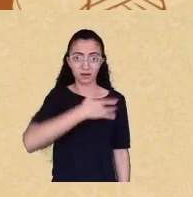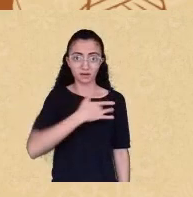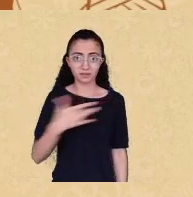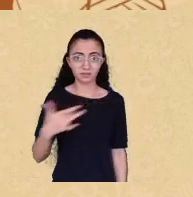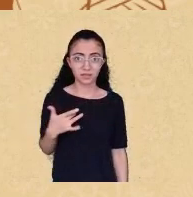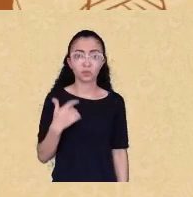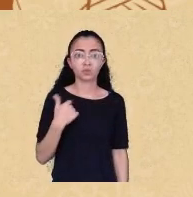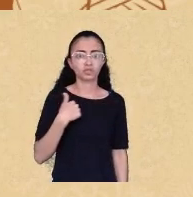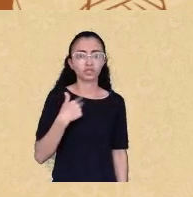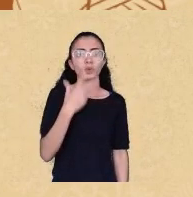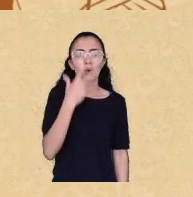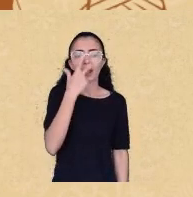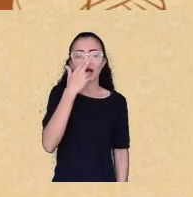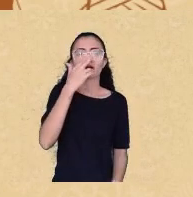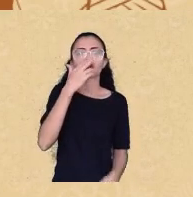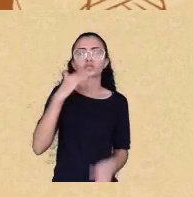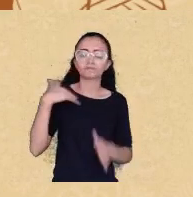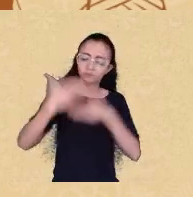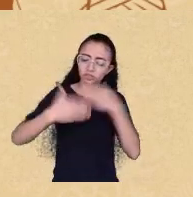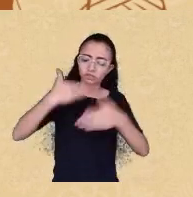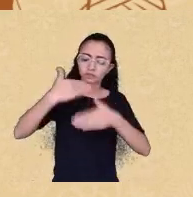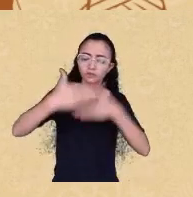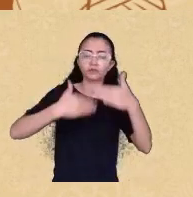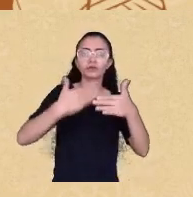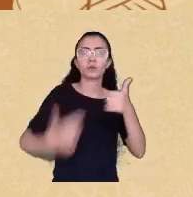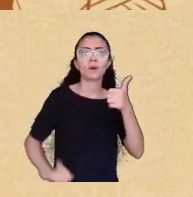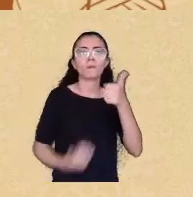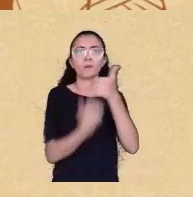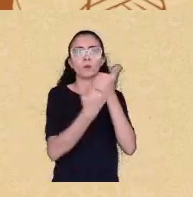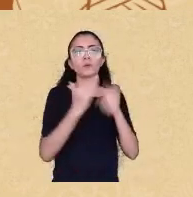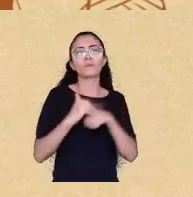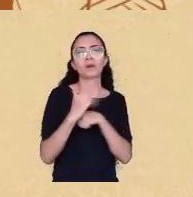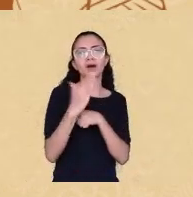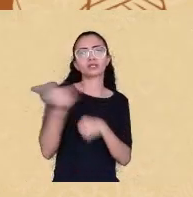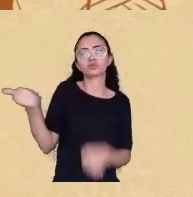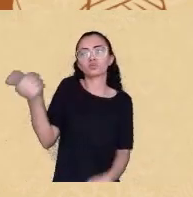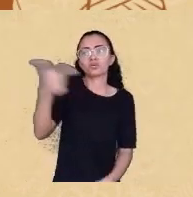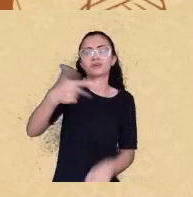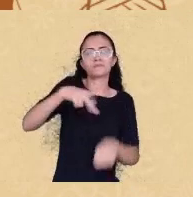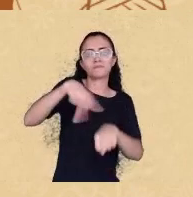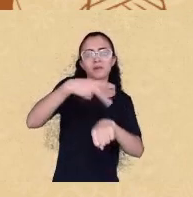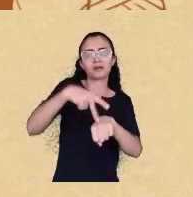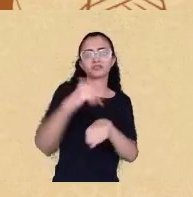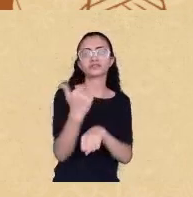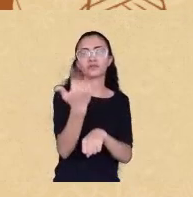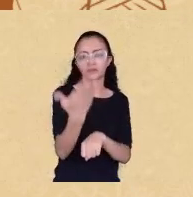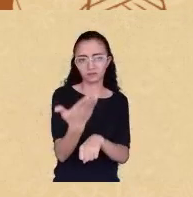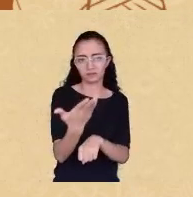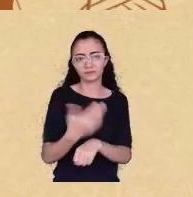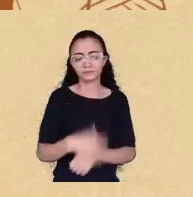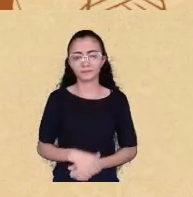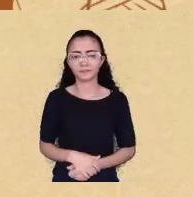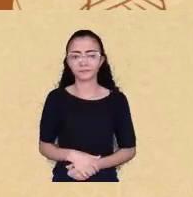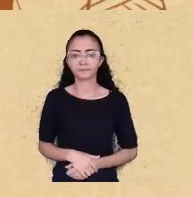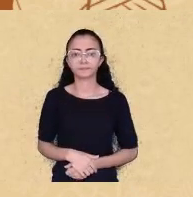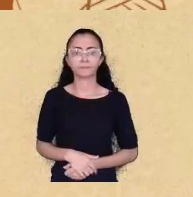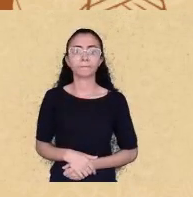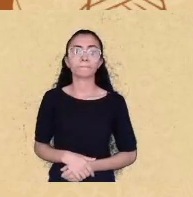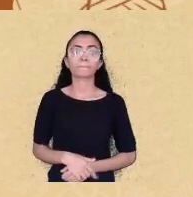mais suporte social no Brasil do que em outros países. Isso tem nexo com a aula que a